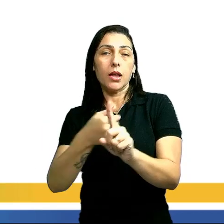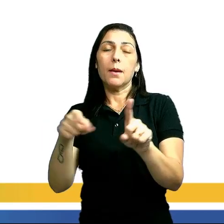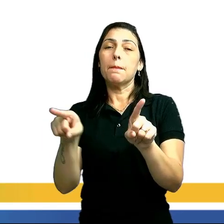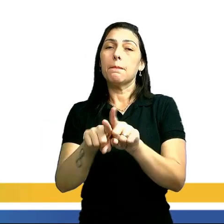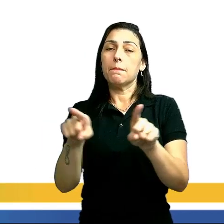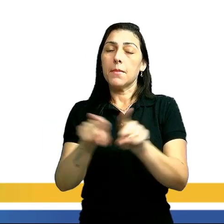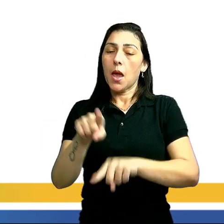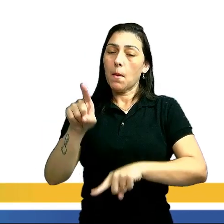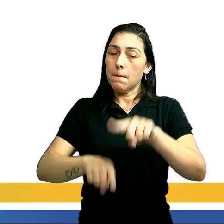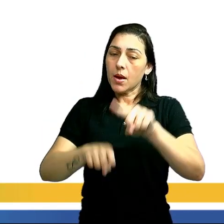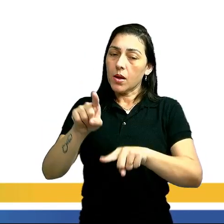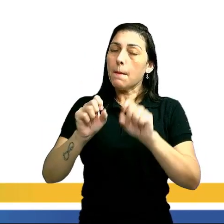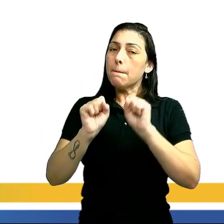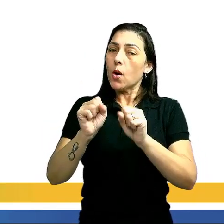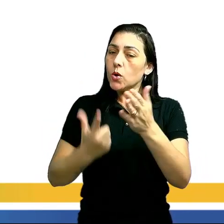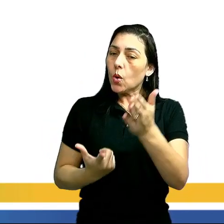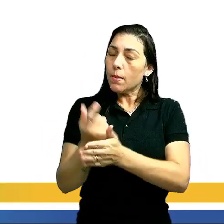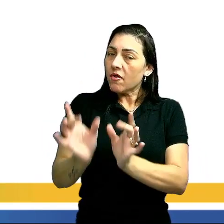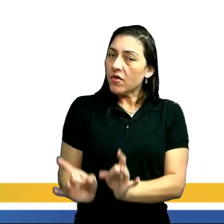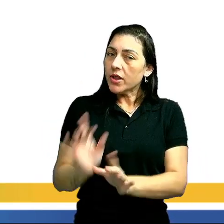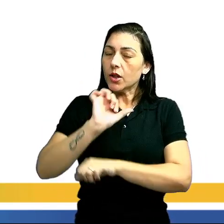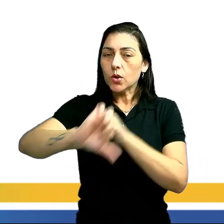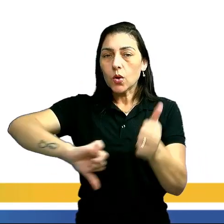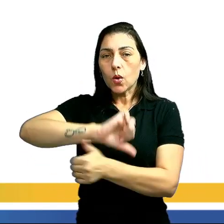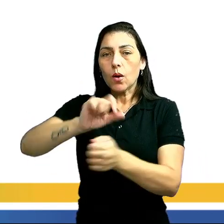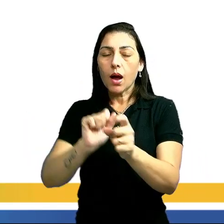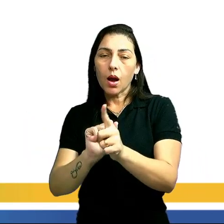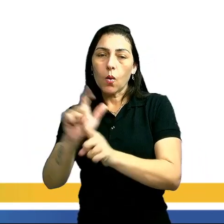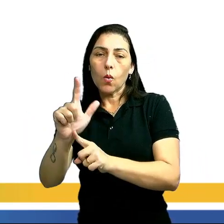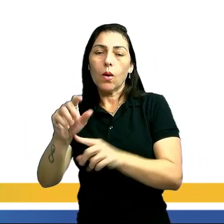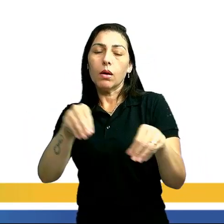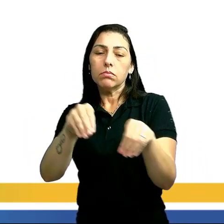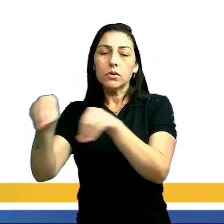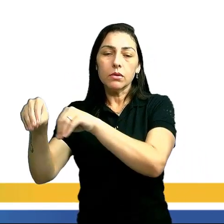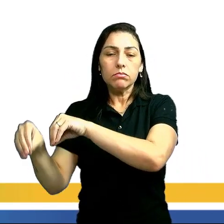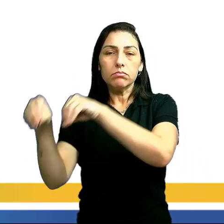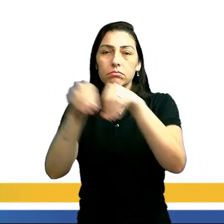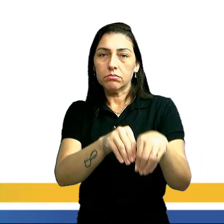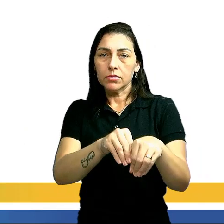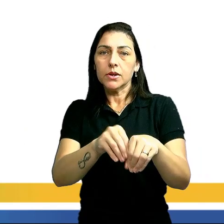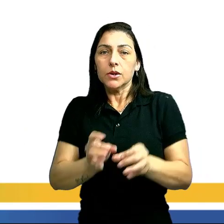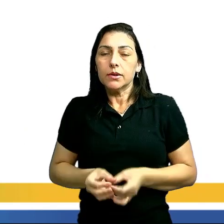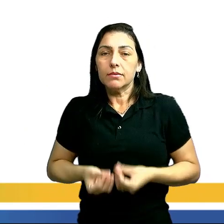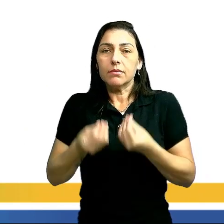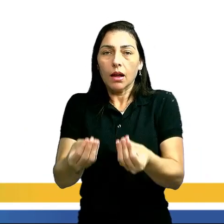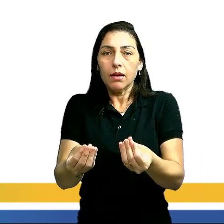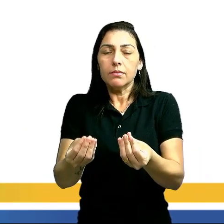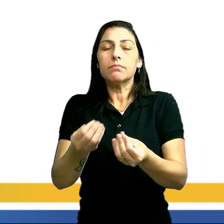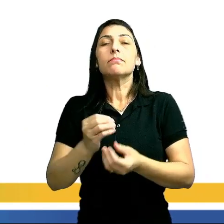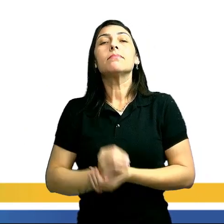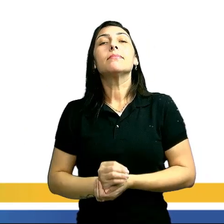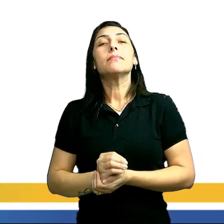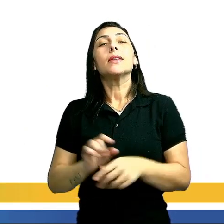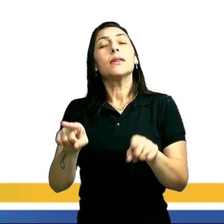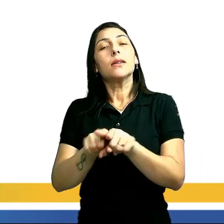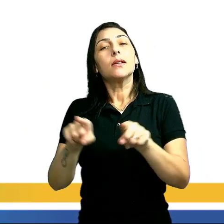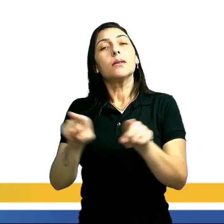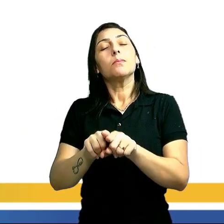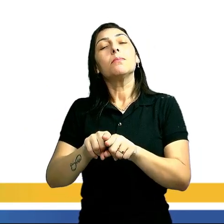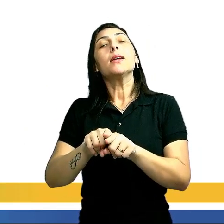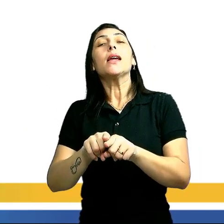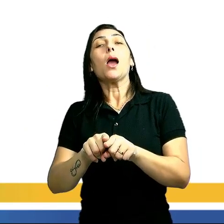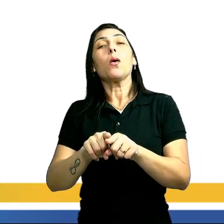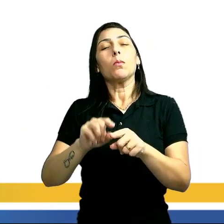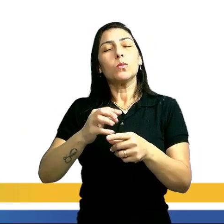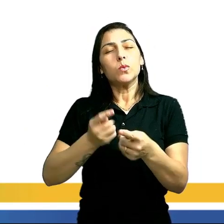uma mercadoria que você pode comprar, vender, trocar, alugar, exportar, importar, doar. As obras de arte passaram a